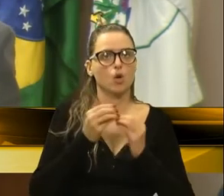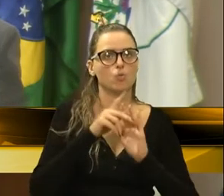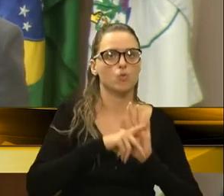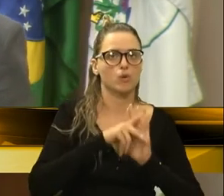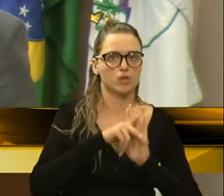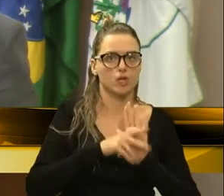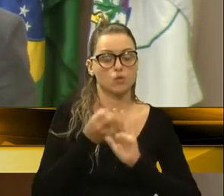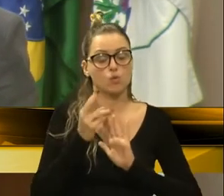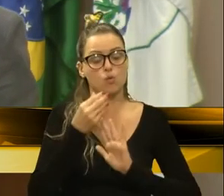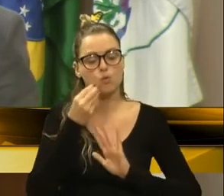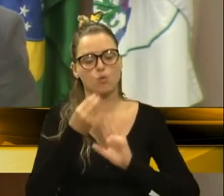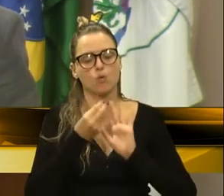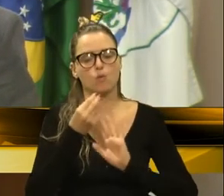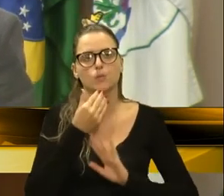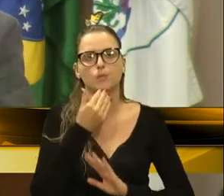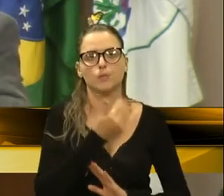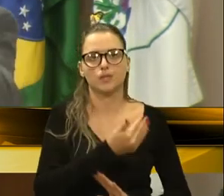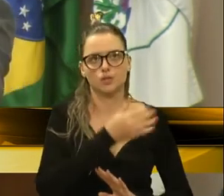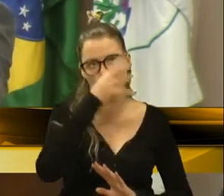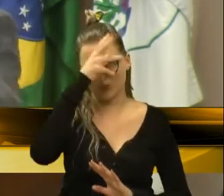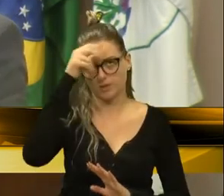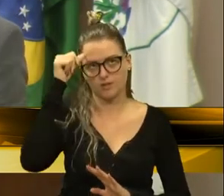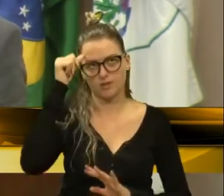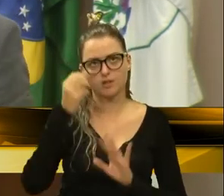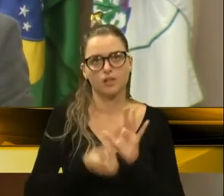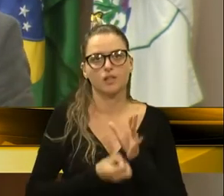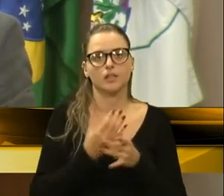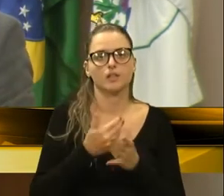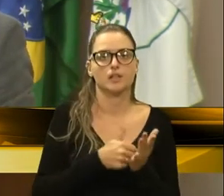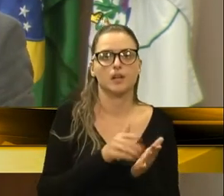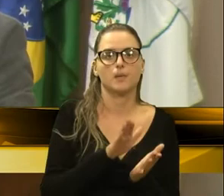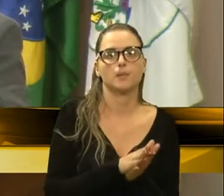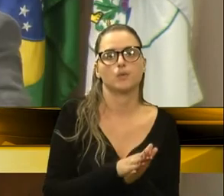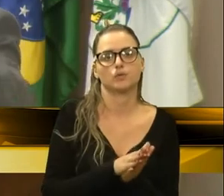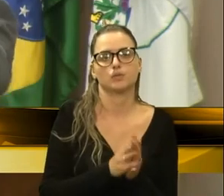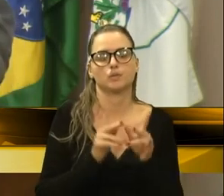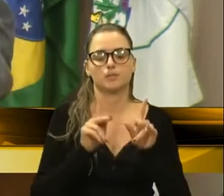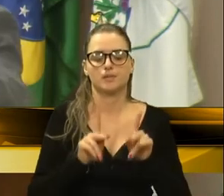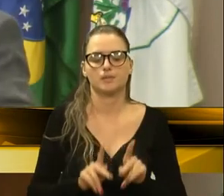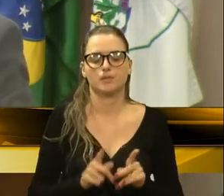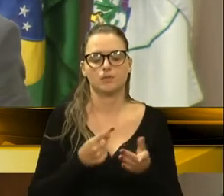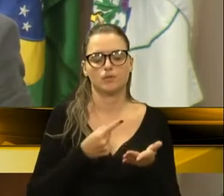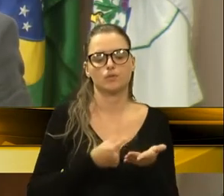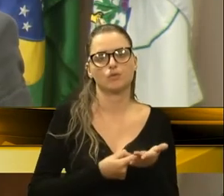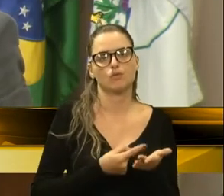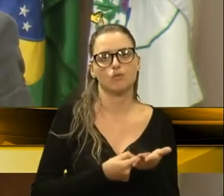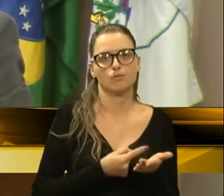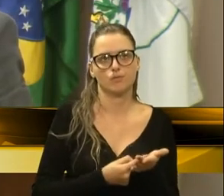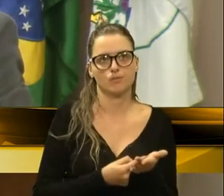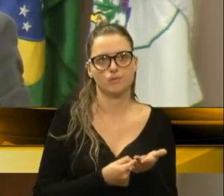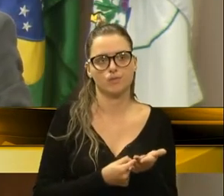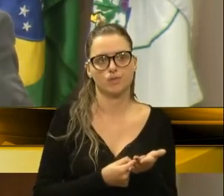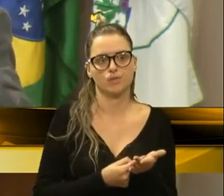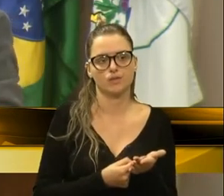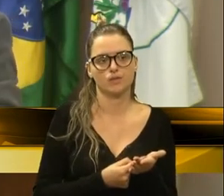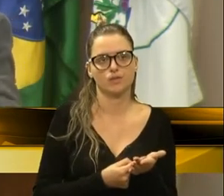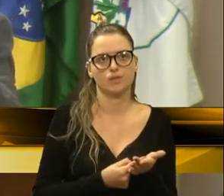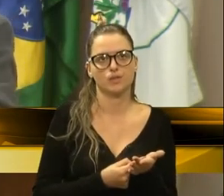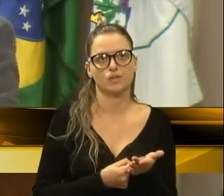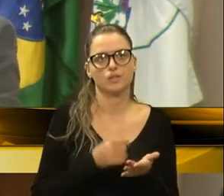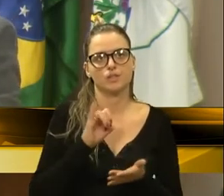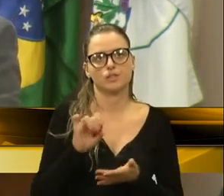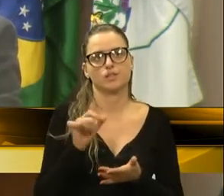como indicação, a gente instituir uma multa, né, para as pessoas que, sem